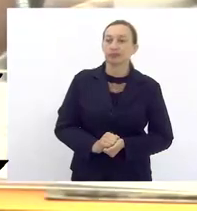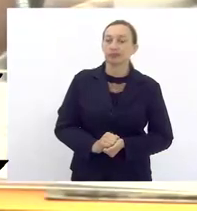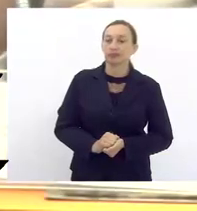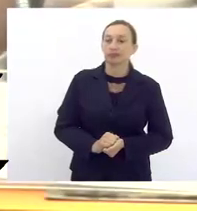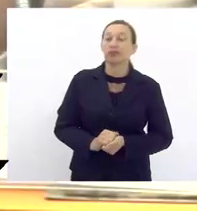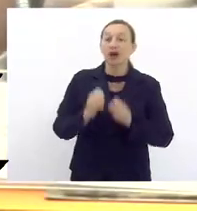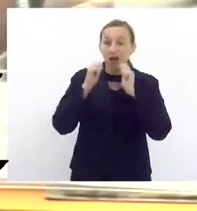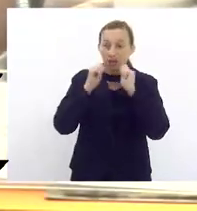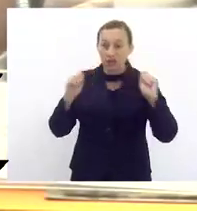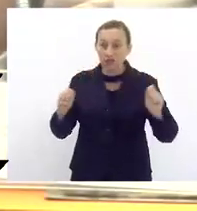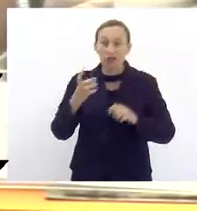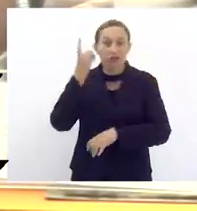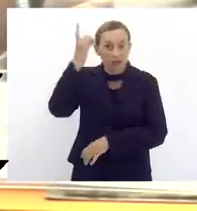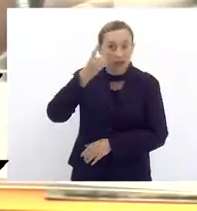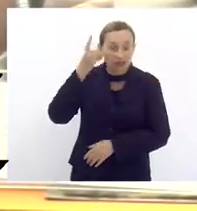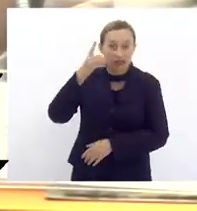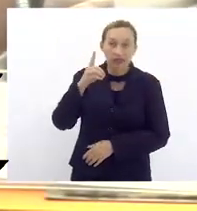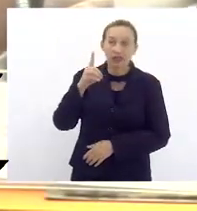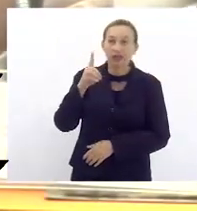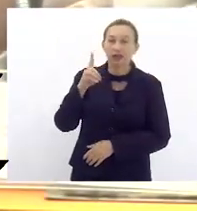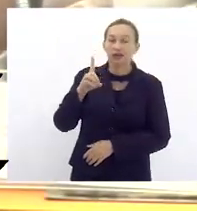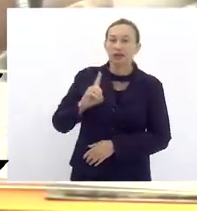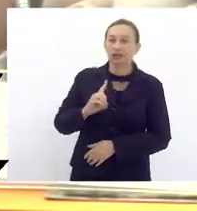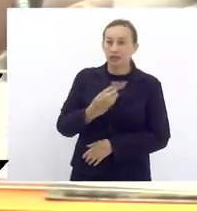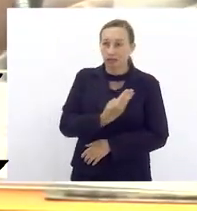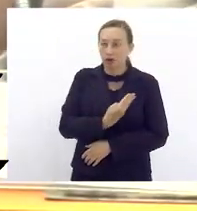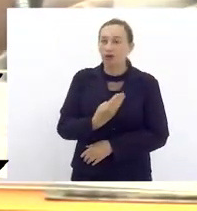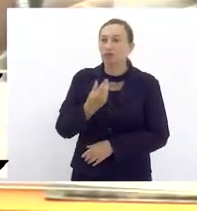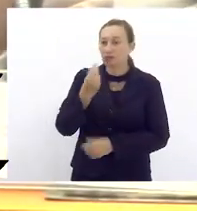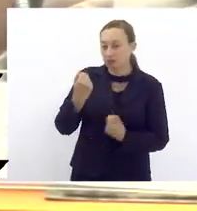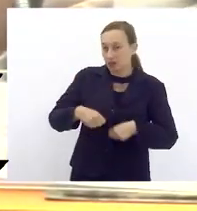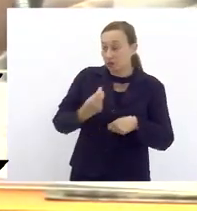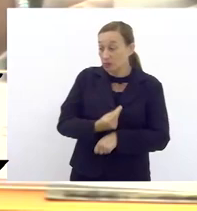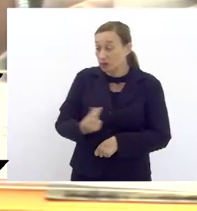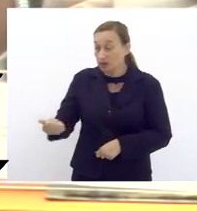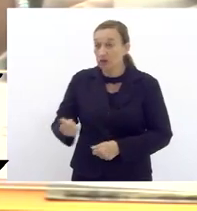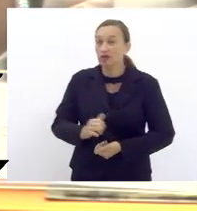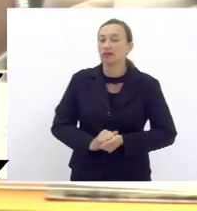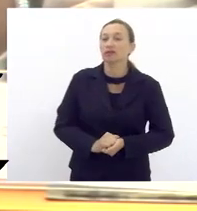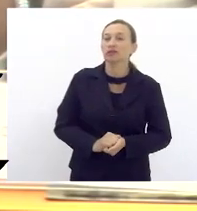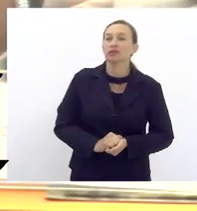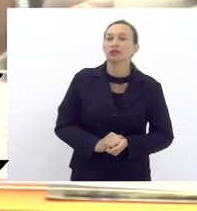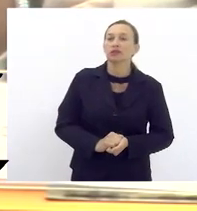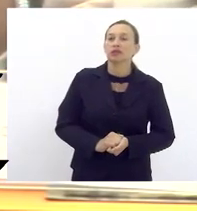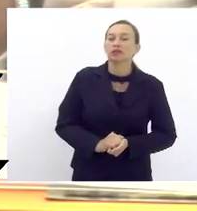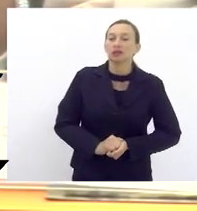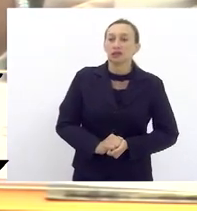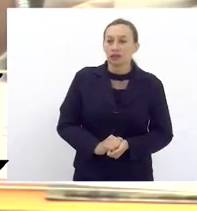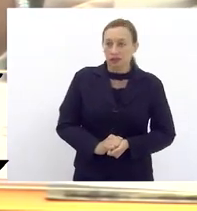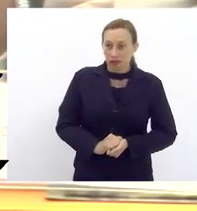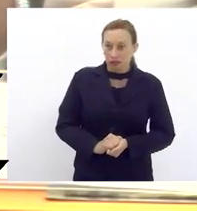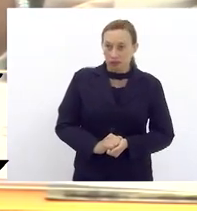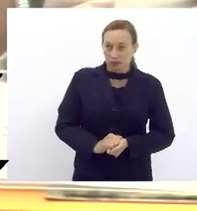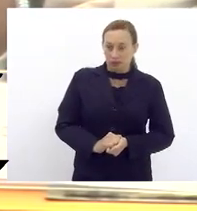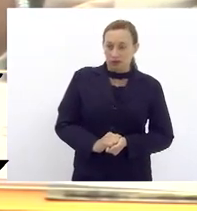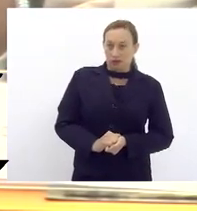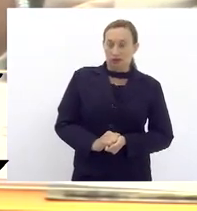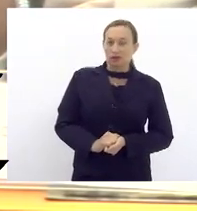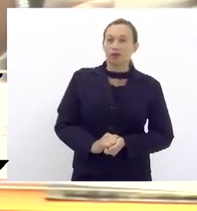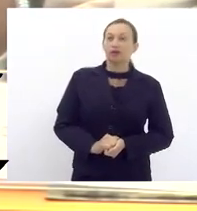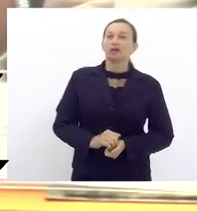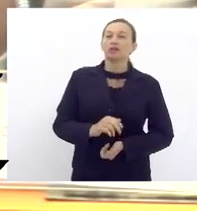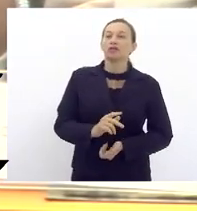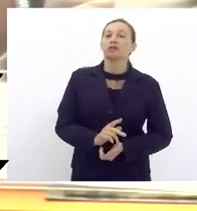assessora da deputada Dani Balbi né que Precisou se retirar e que a presidente do olê Axé